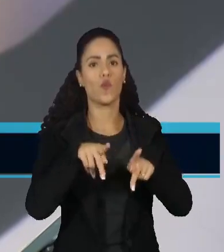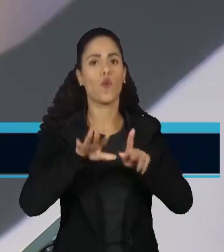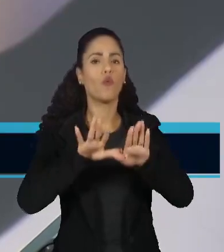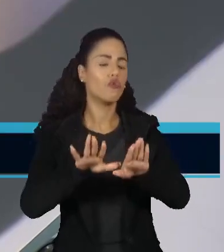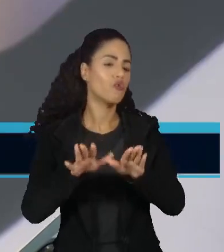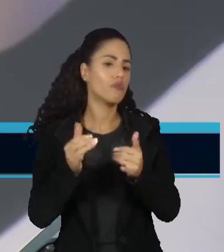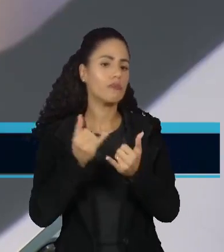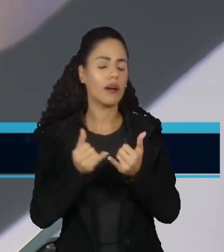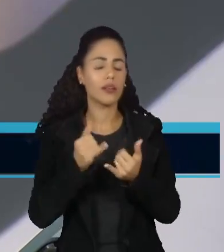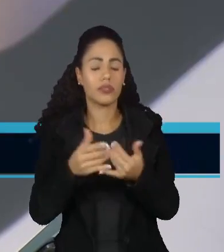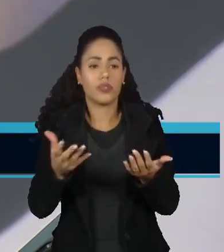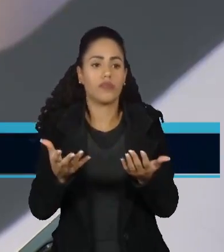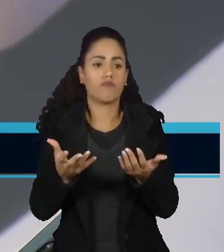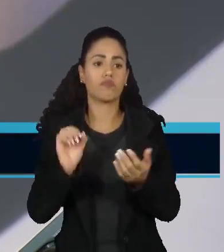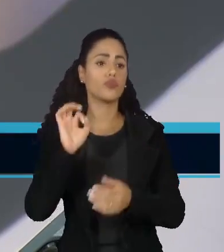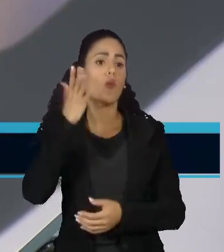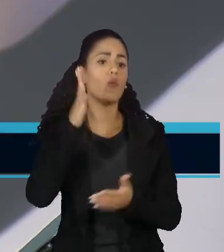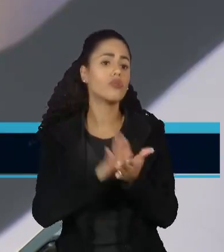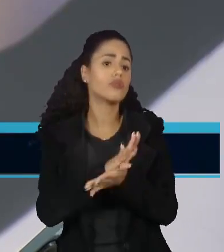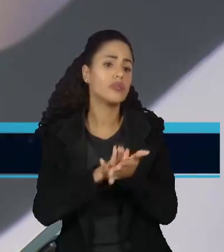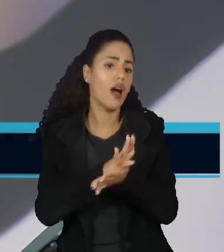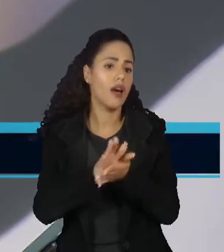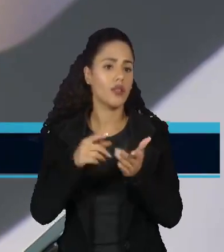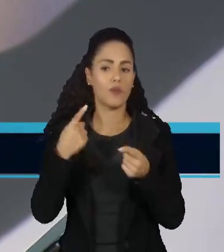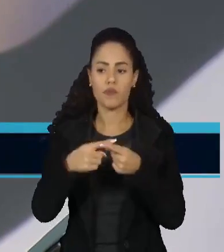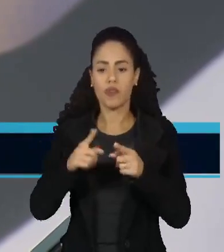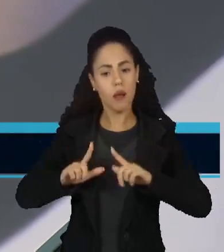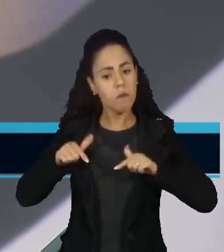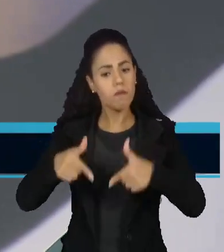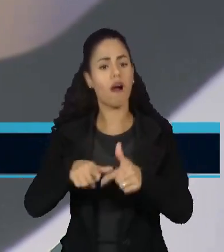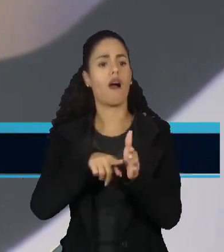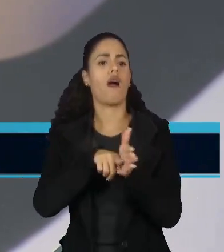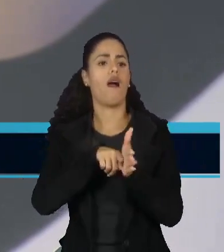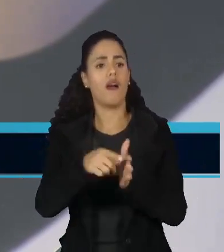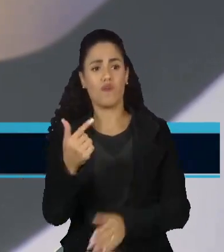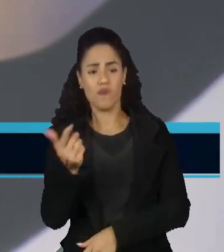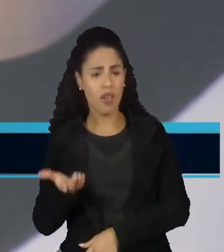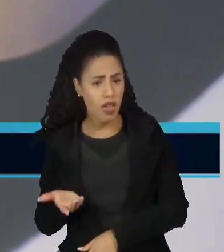não reaja mais. Tem uma pesquisa, não é, Vila, que